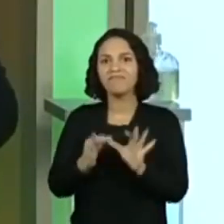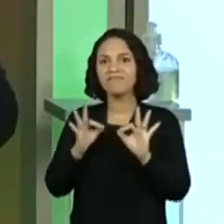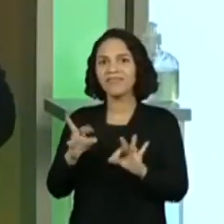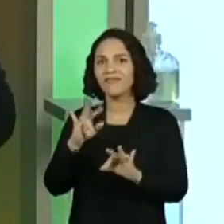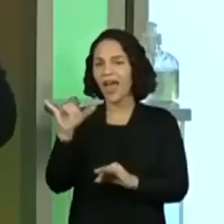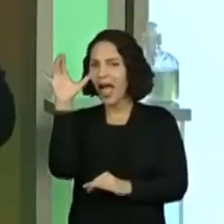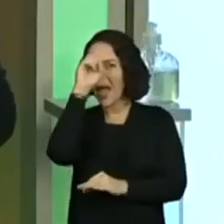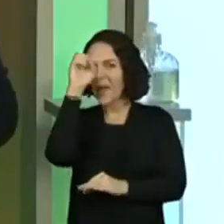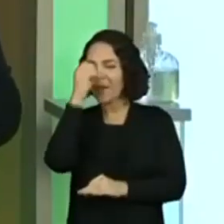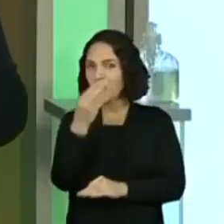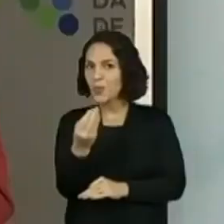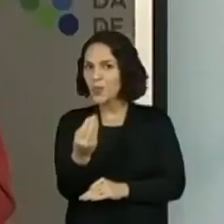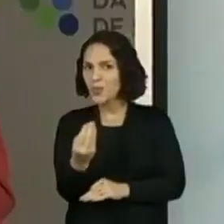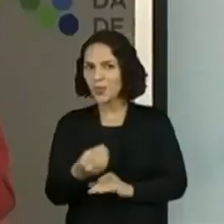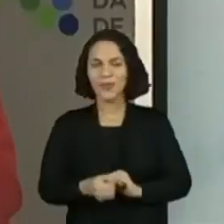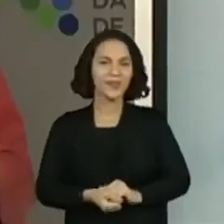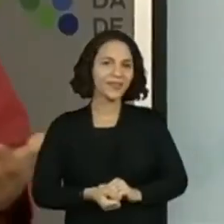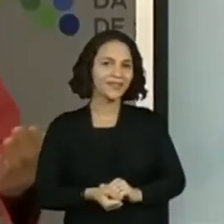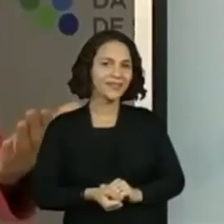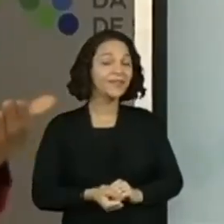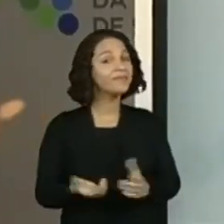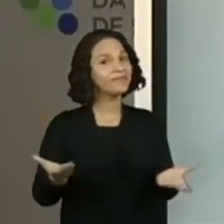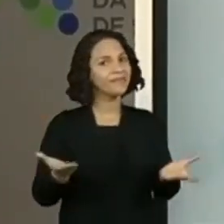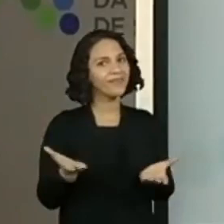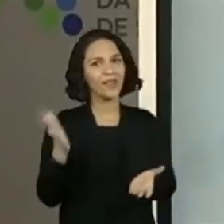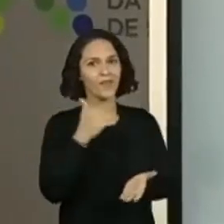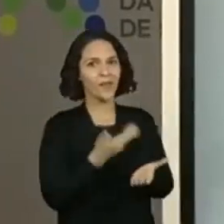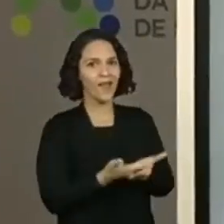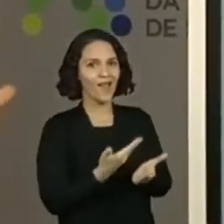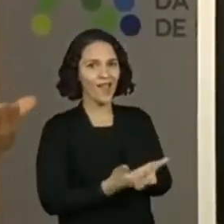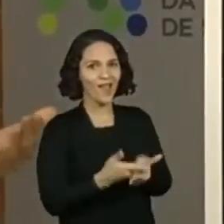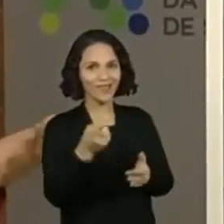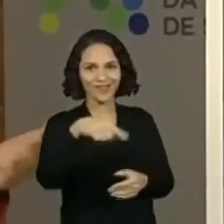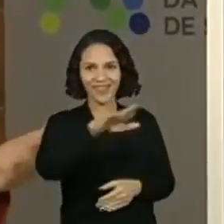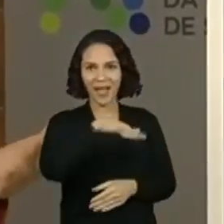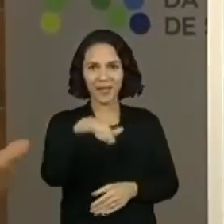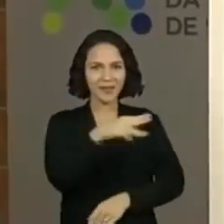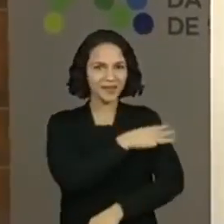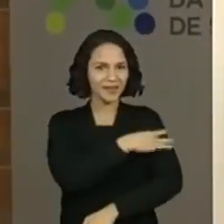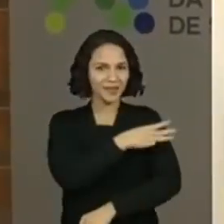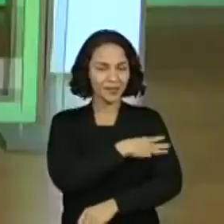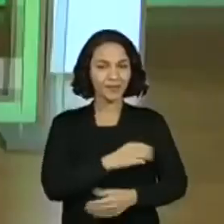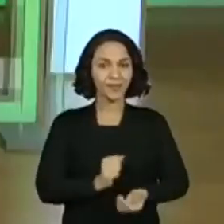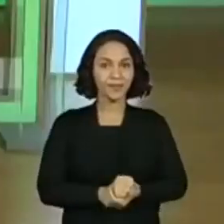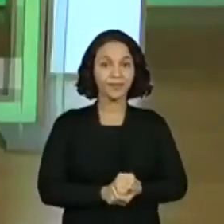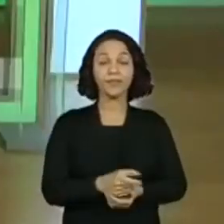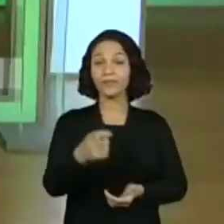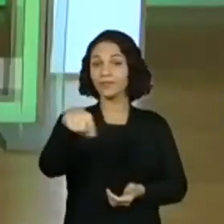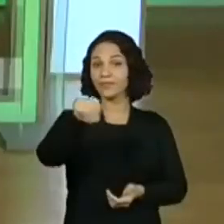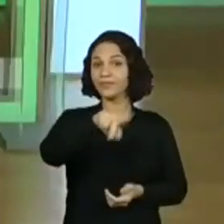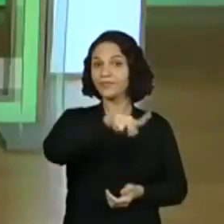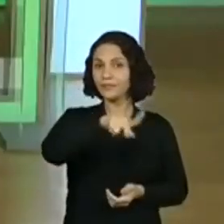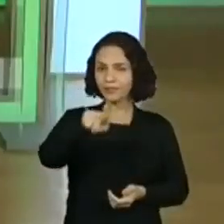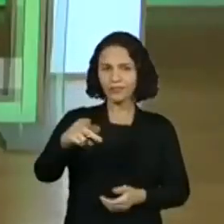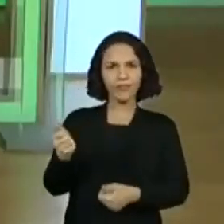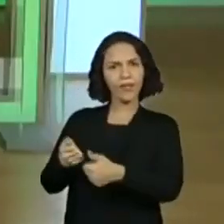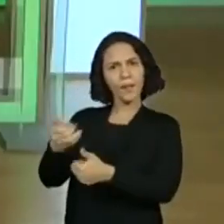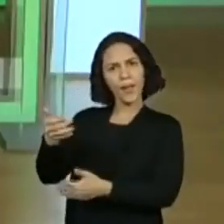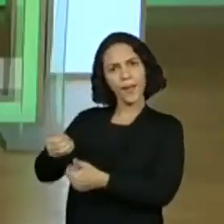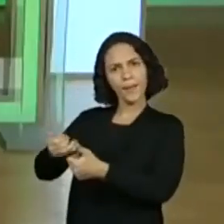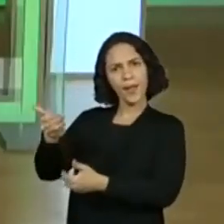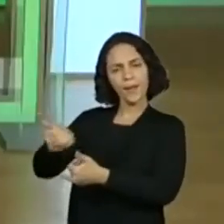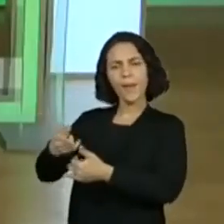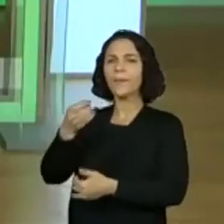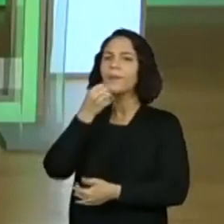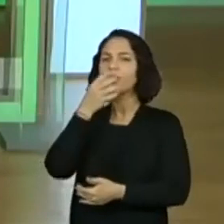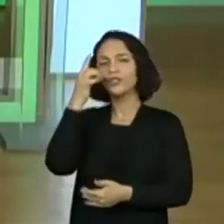ser de muito aprendizado. Vamos para a aula então, estudantes do terceiro ano. Os professores apontam